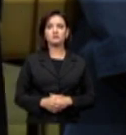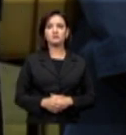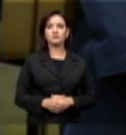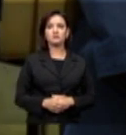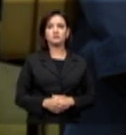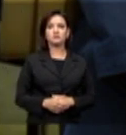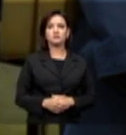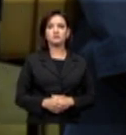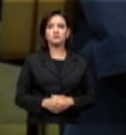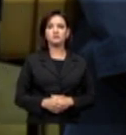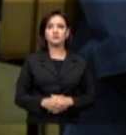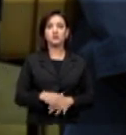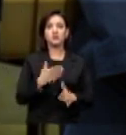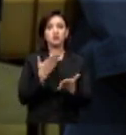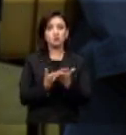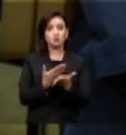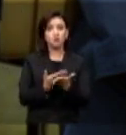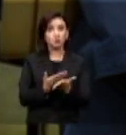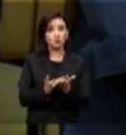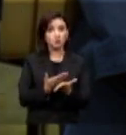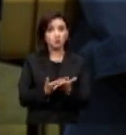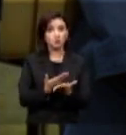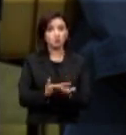Estudo técnico prévio.